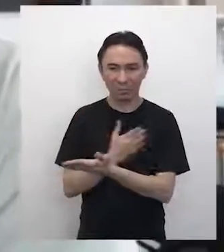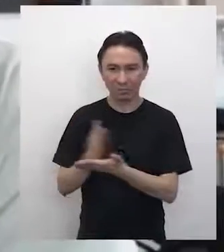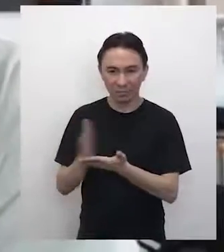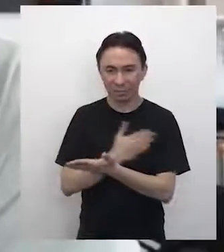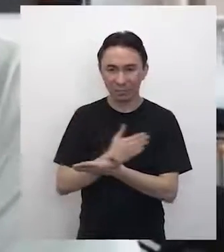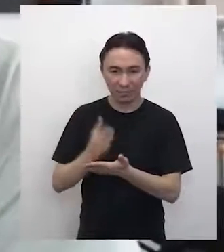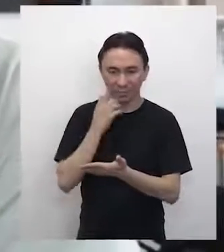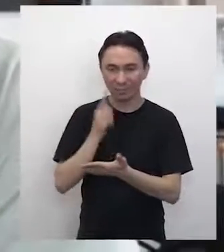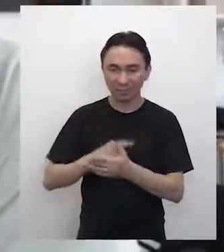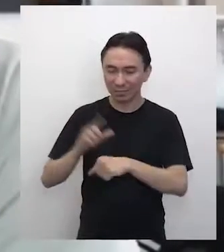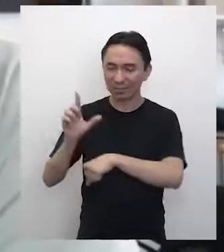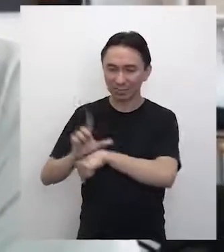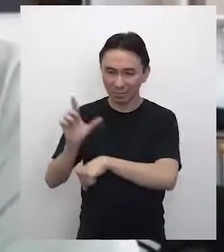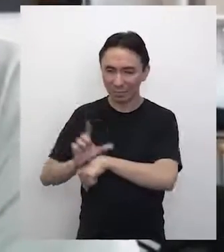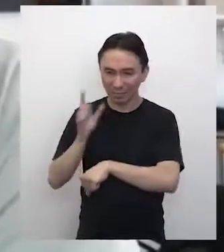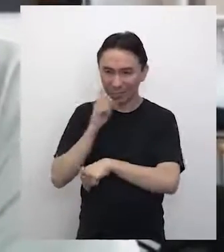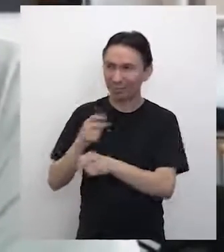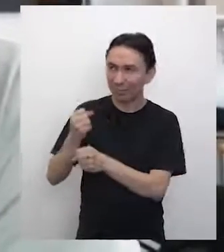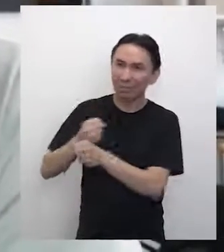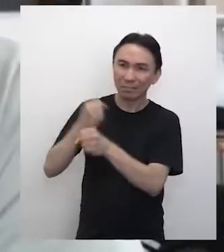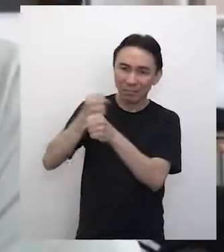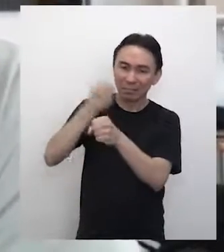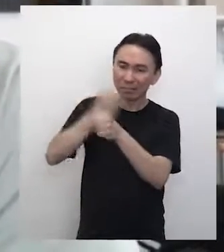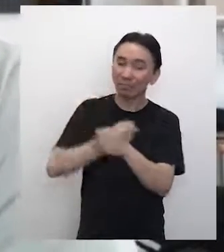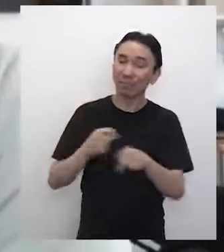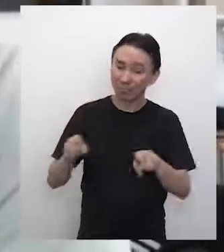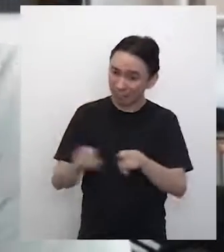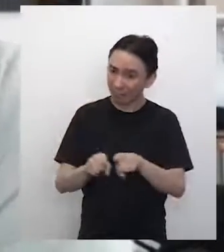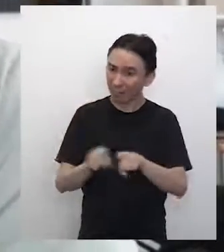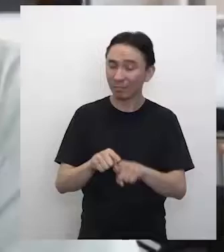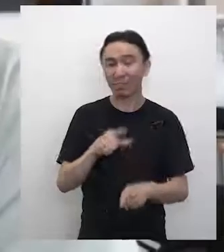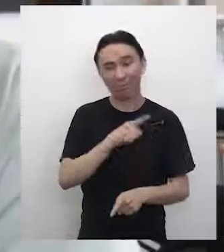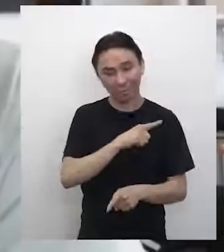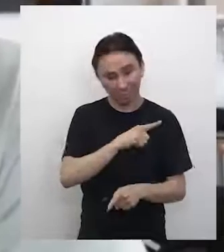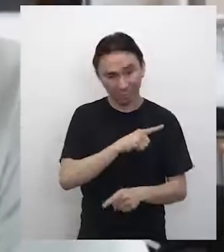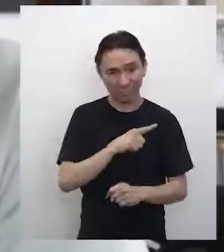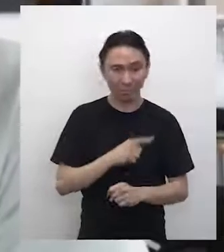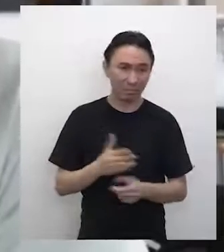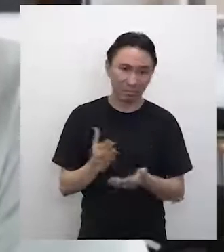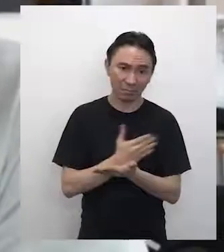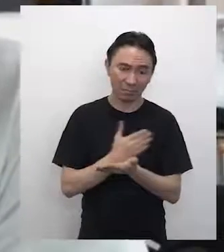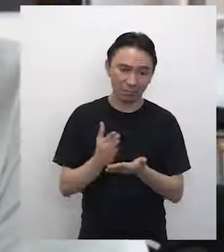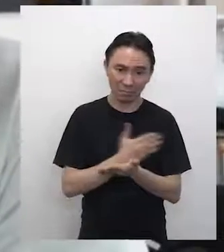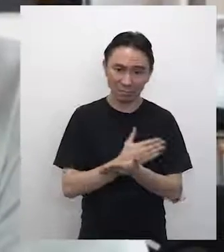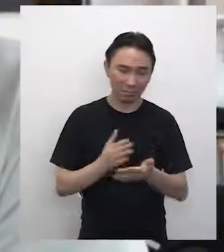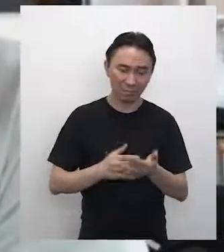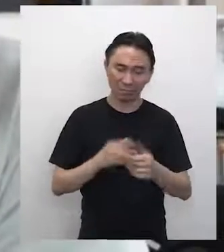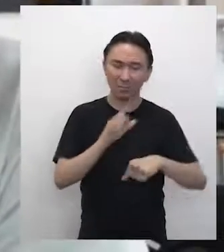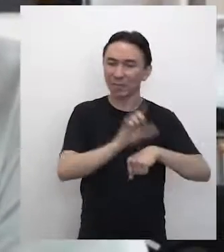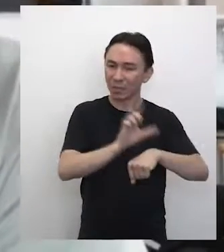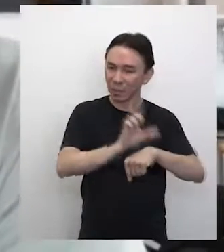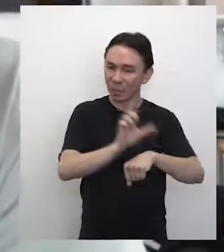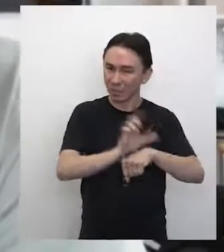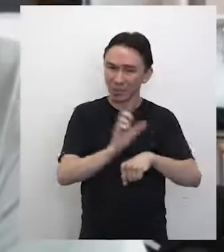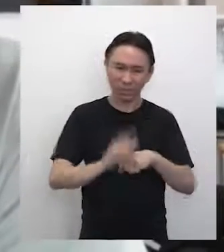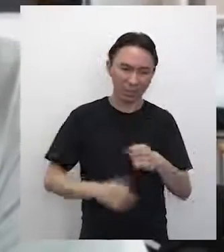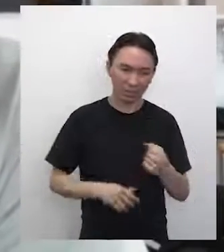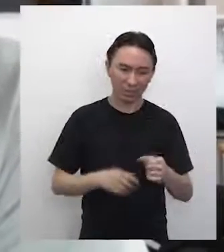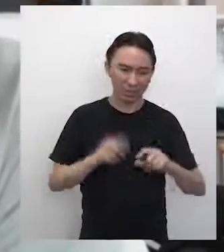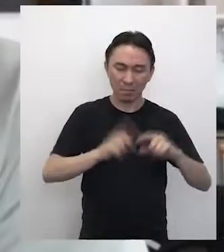material de tecnologia também, as plaquinhas, né? Então, vocês conseguem aí, pelos sites